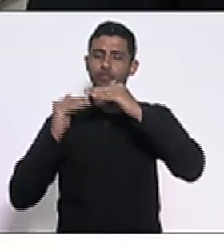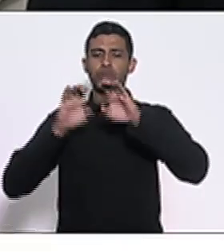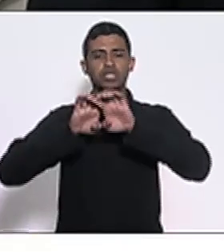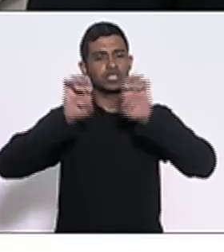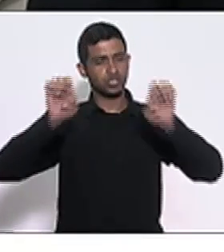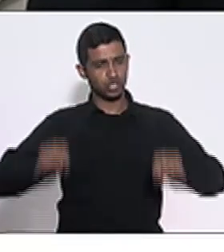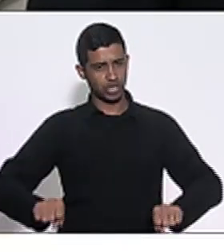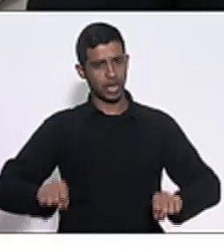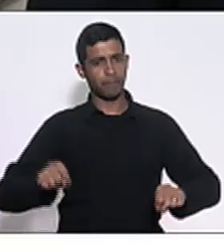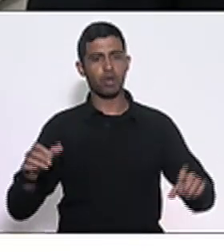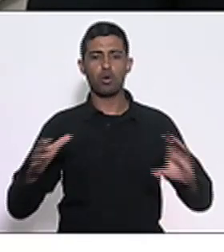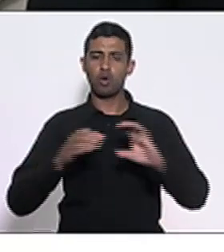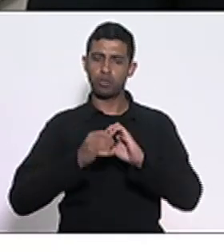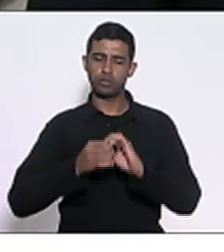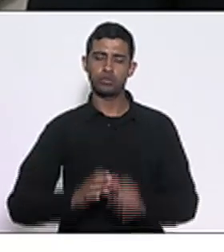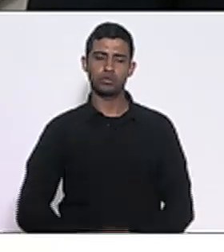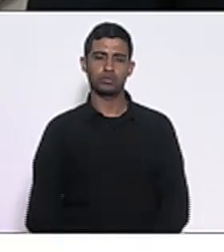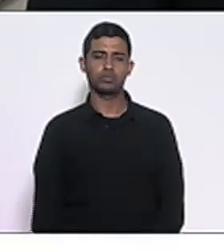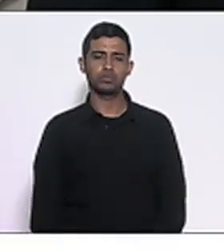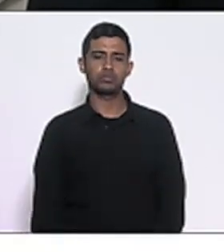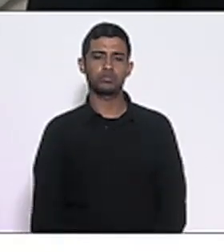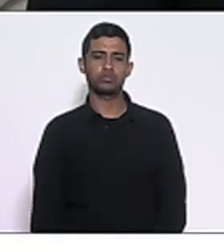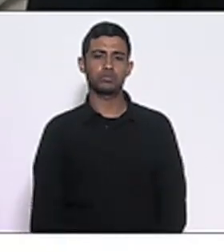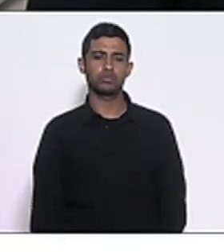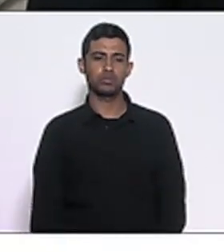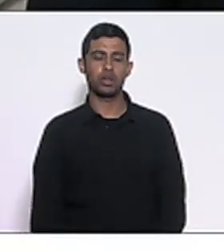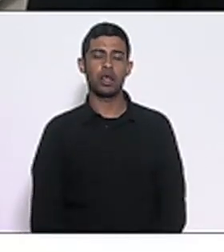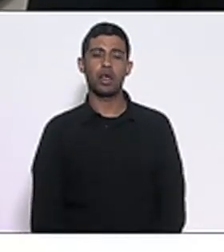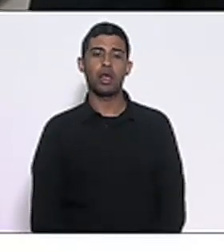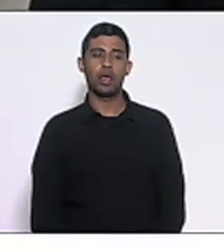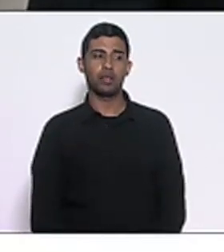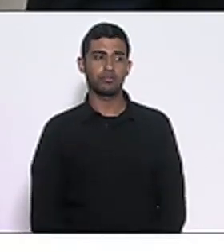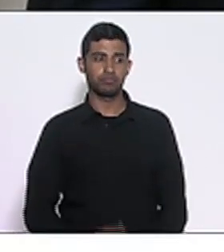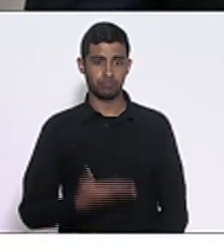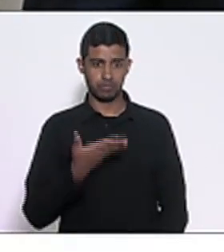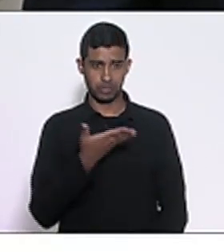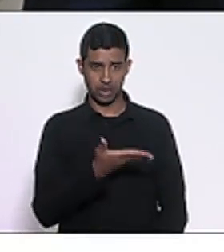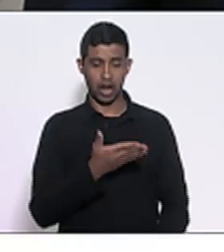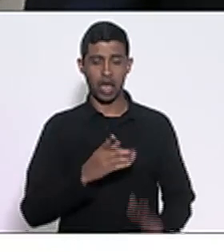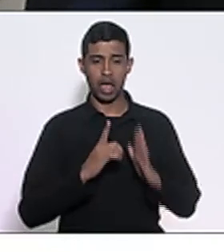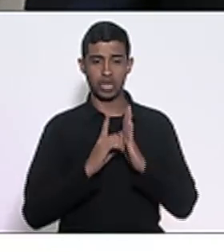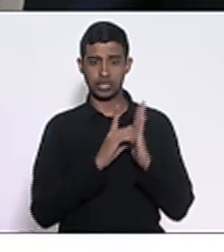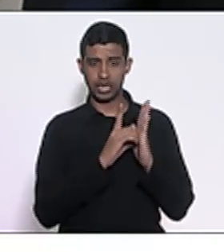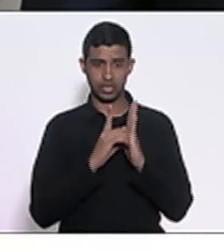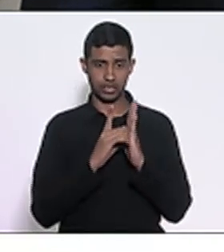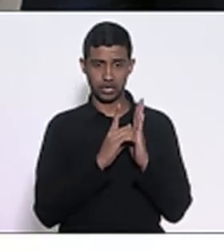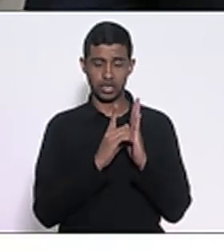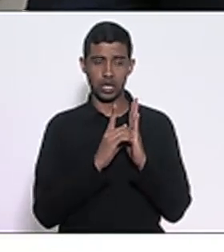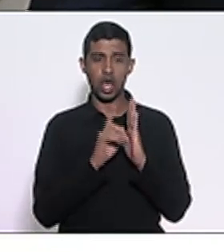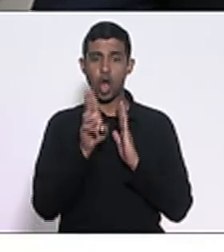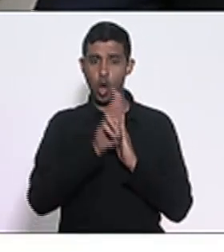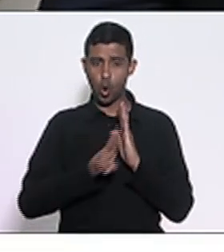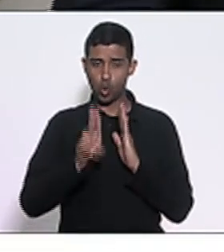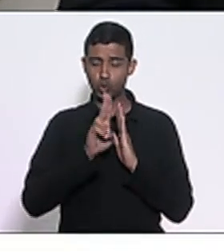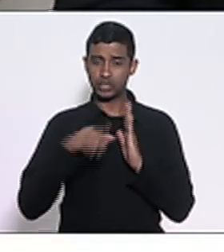corporativos. O Detran, deputado, utiliza até